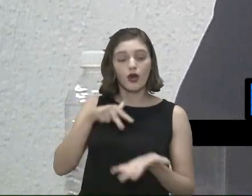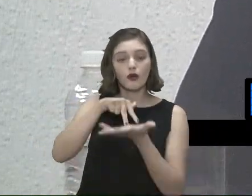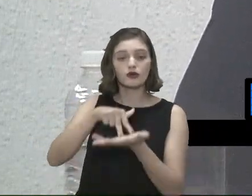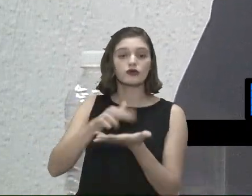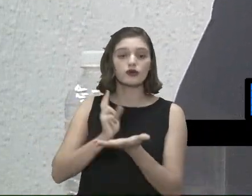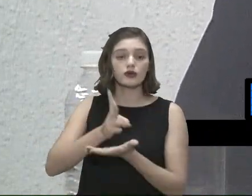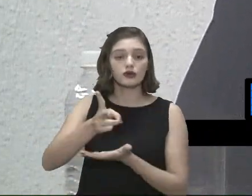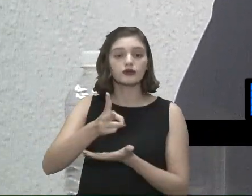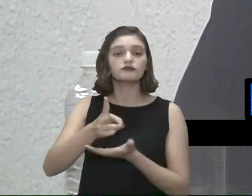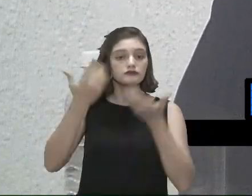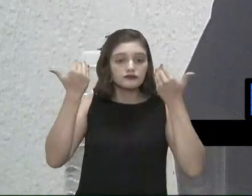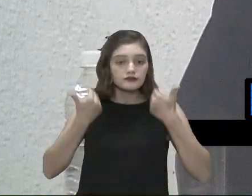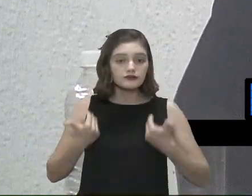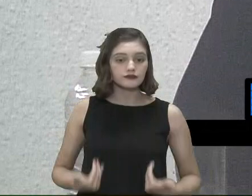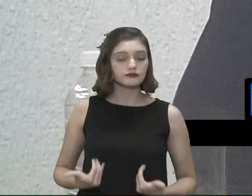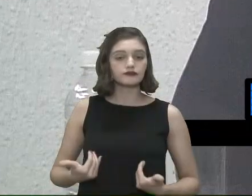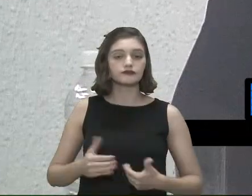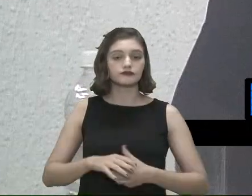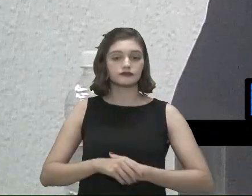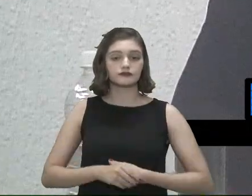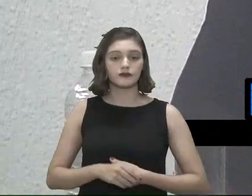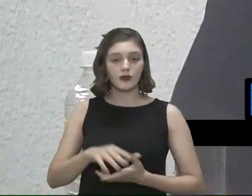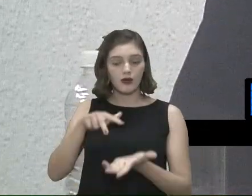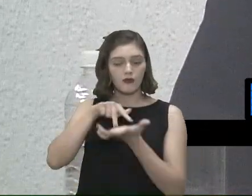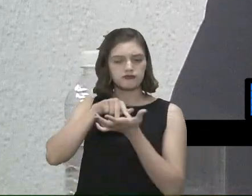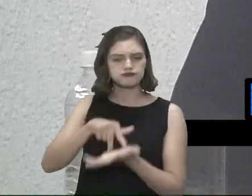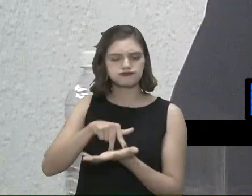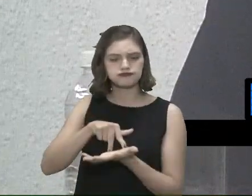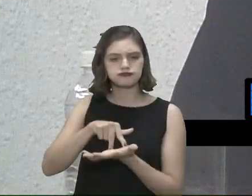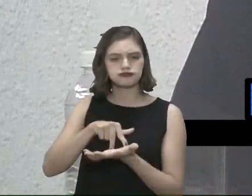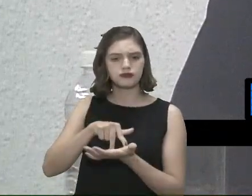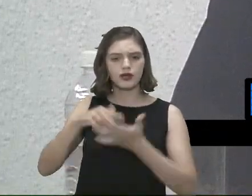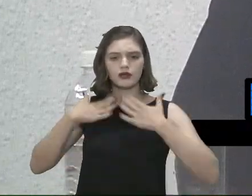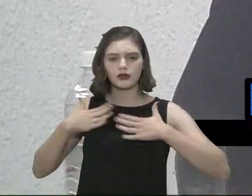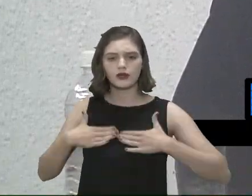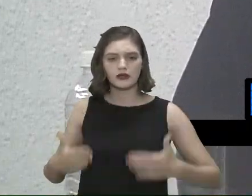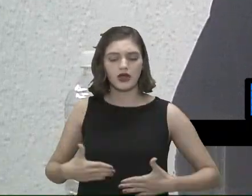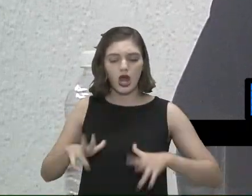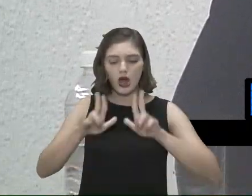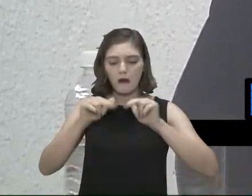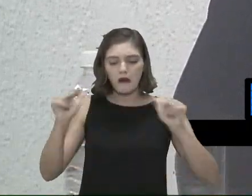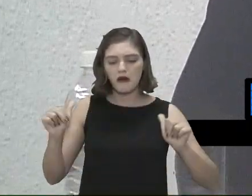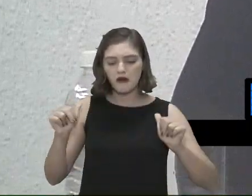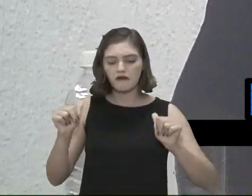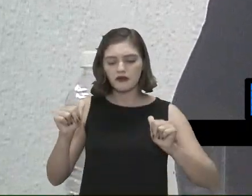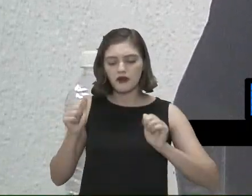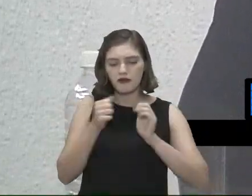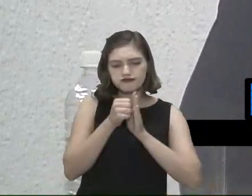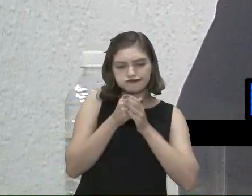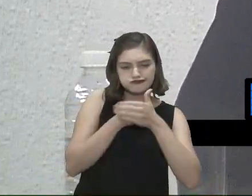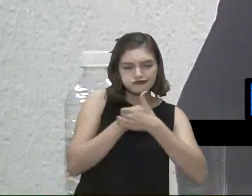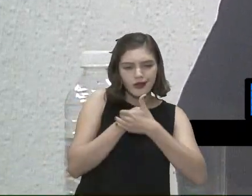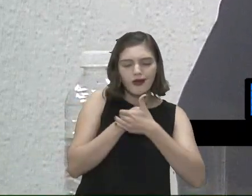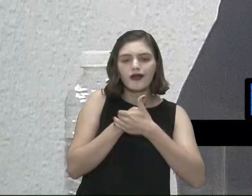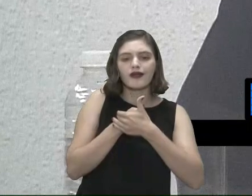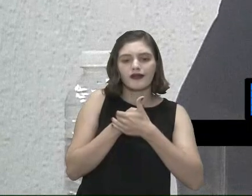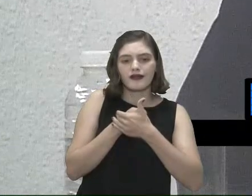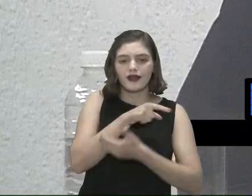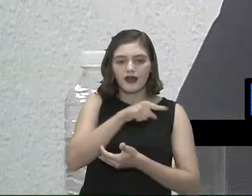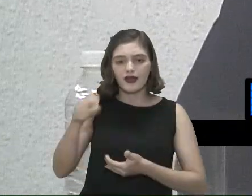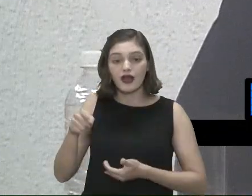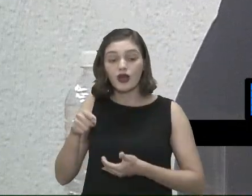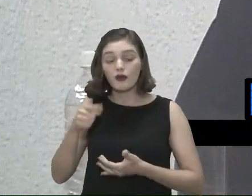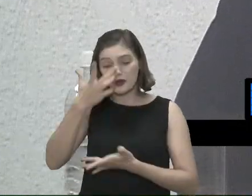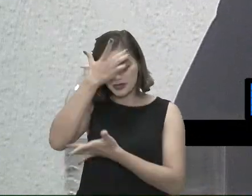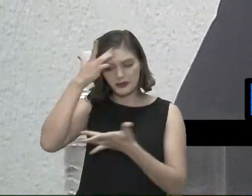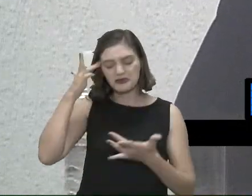nossos corpos existem, nossos corpos resistem. Nossos corpos não vão mais ficar somente nas marginalidades onde a